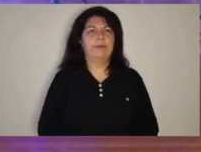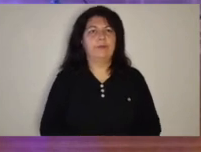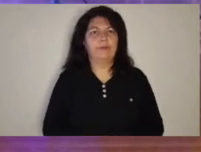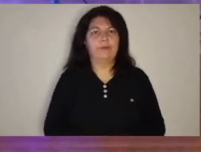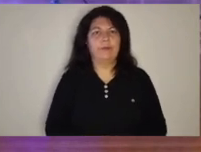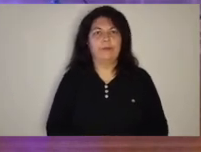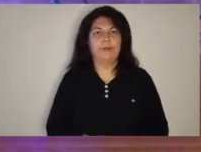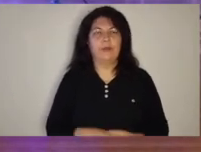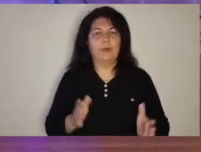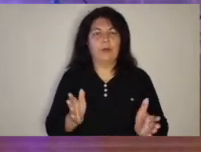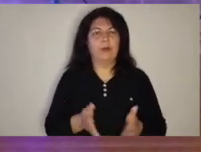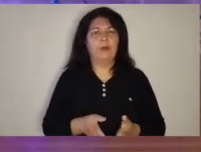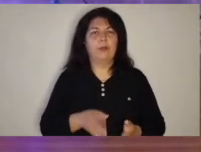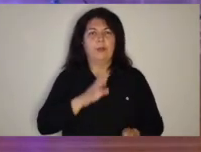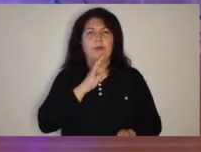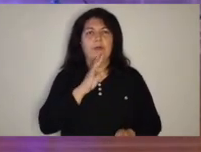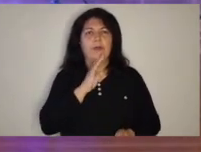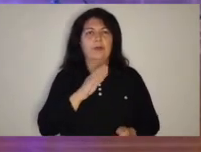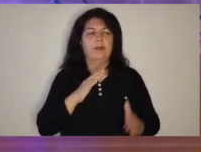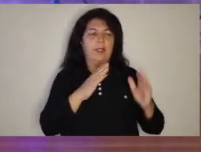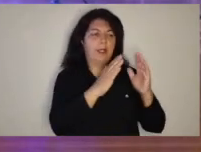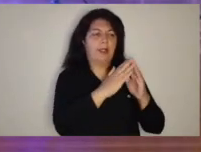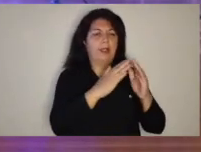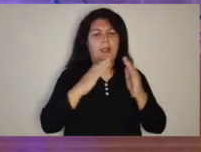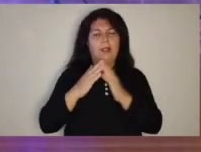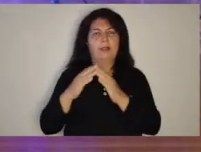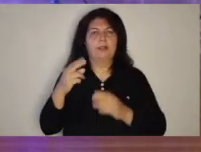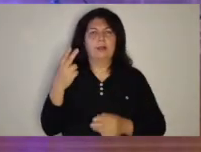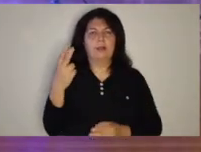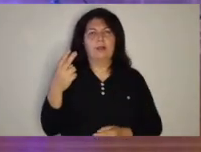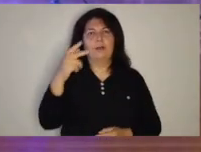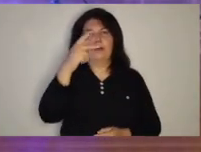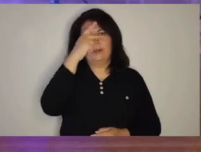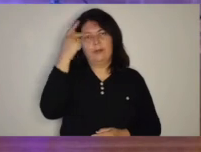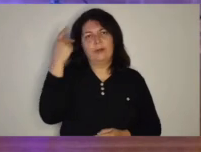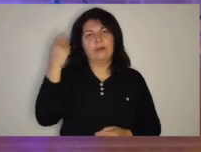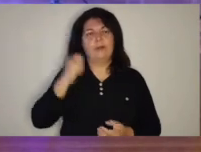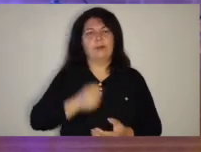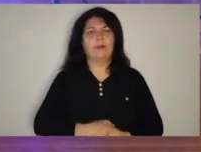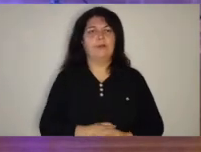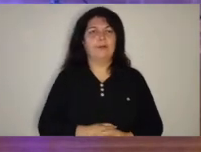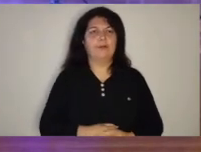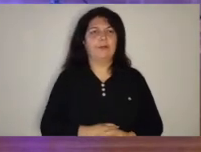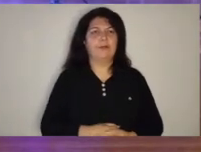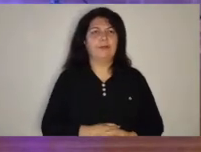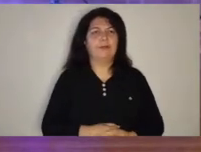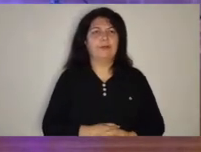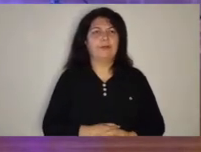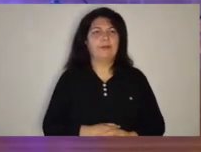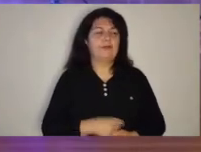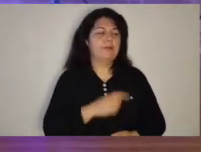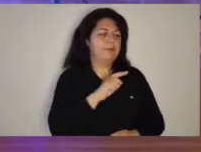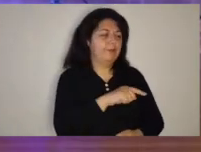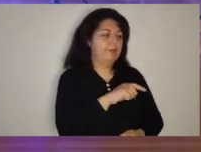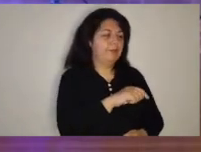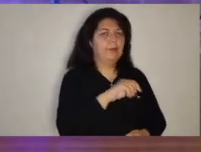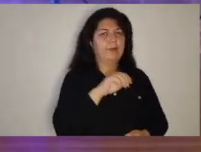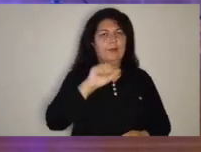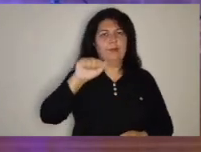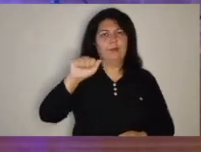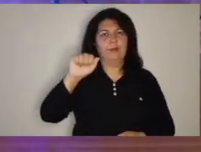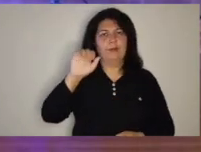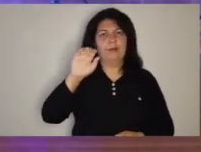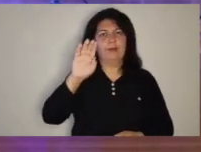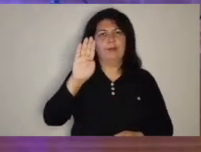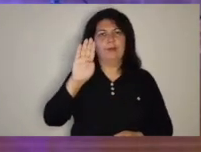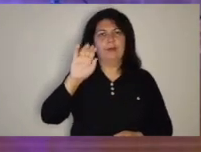tudo foi um pano de fundo, que hoje nós vamos conhecer a casa de duas pessoas. A casa de Abinadab e a casa de mais um outro